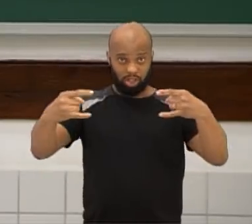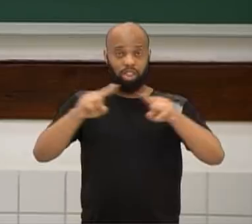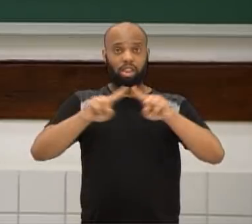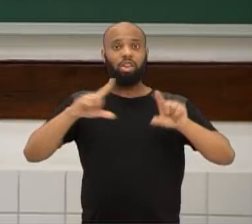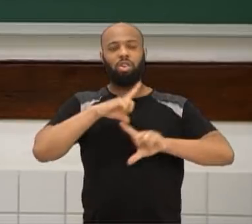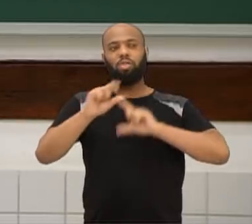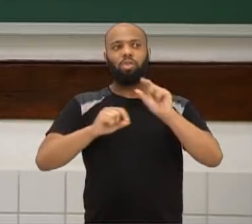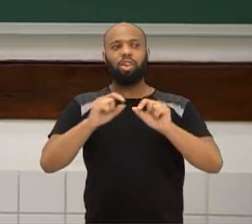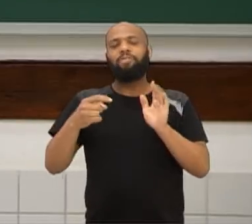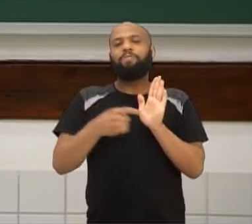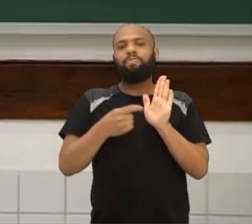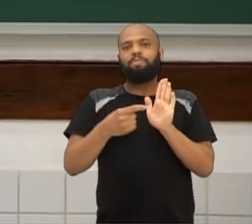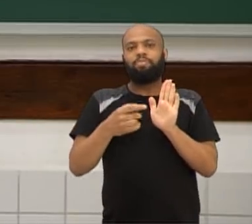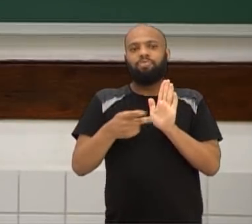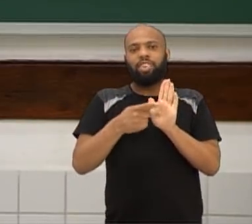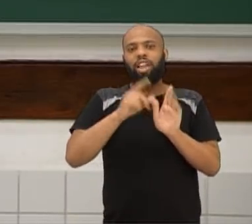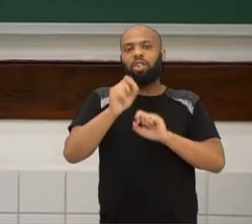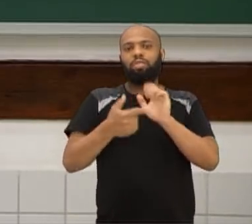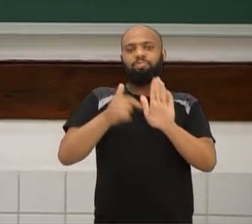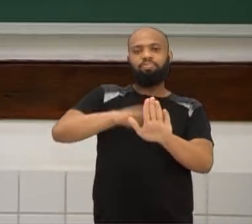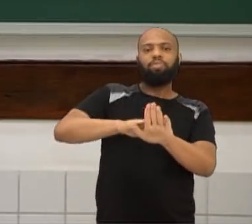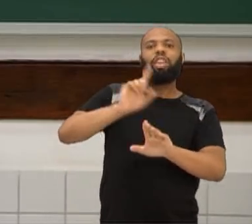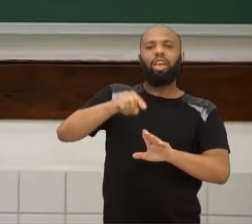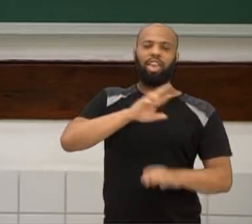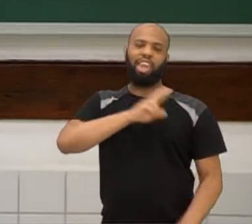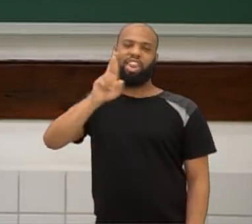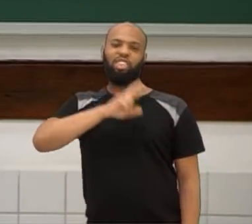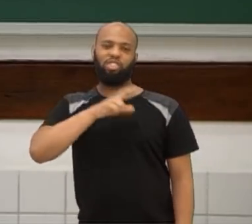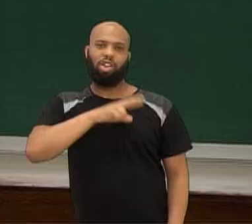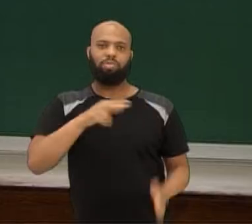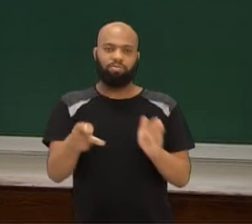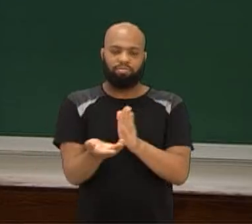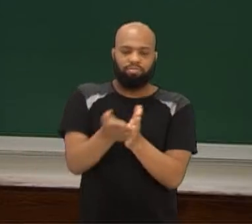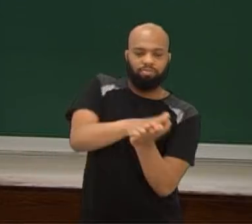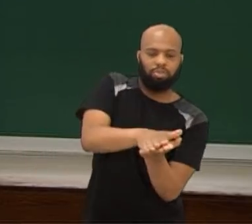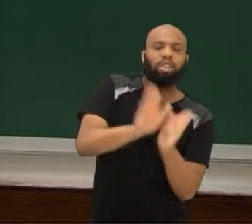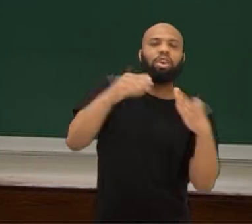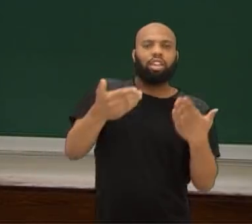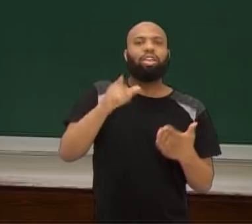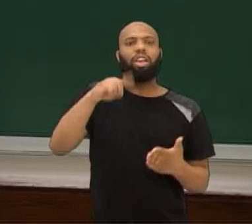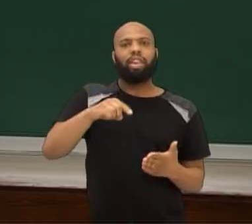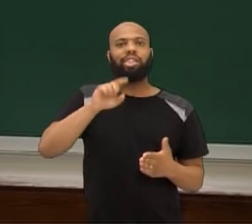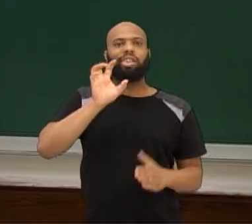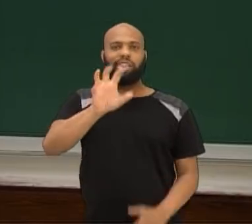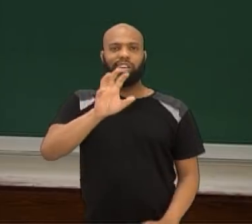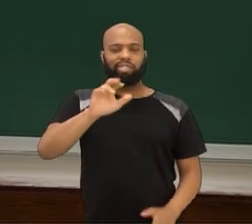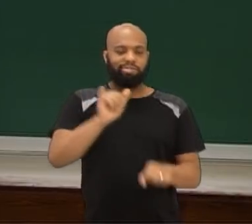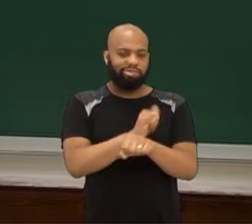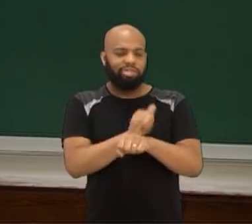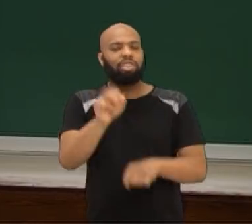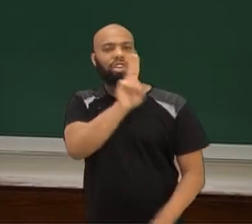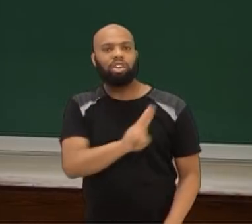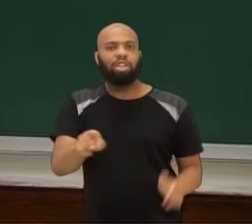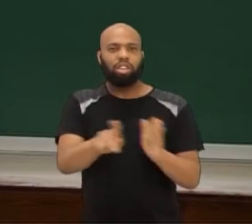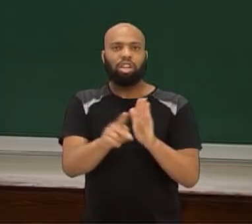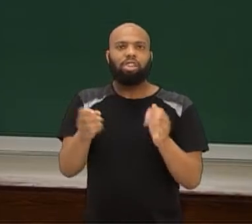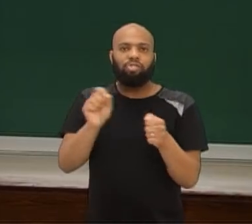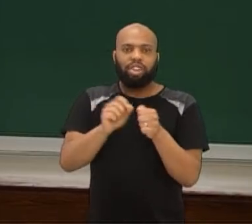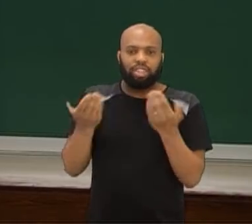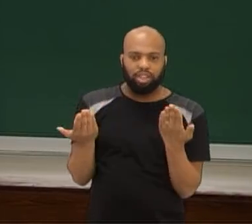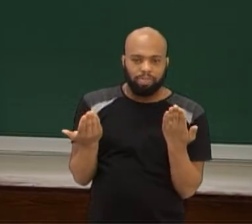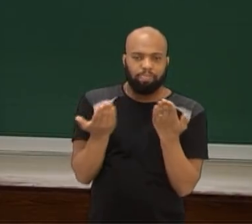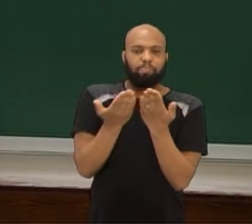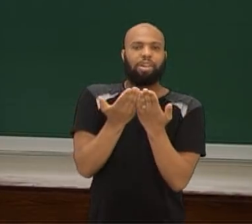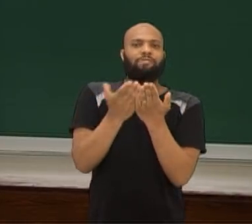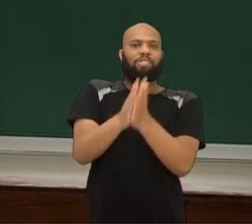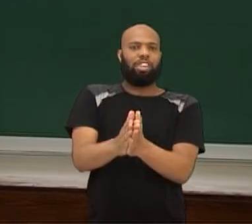mas na verdade ser um panfleto religioso. Então essa é a estratégia que o locutor utilizou, a imagem